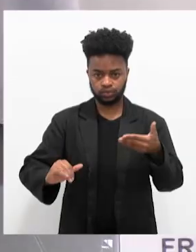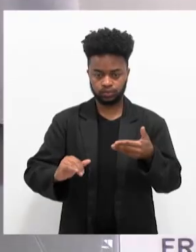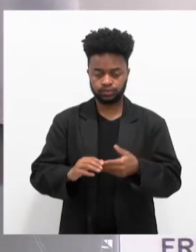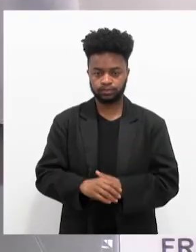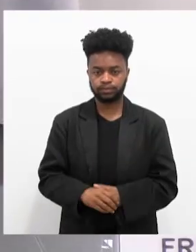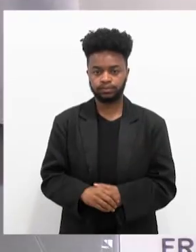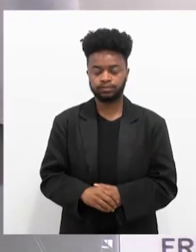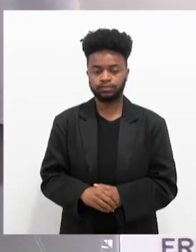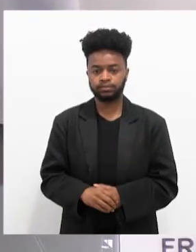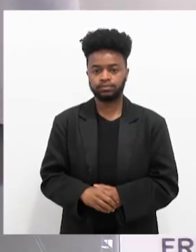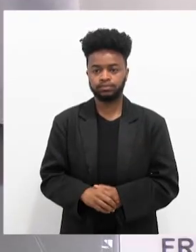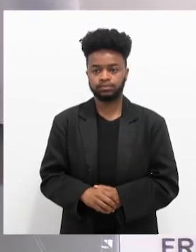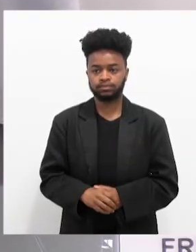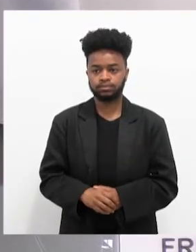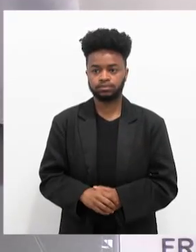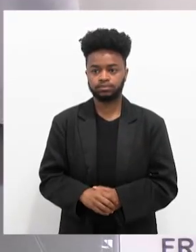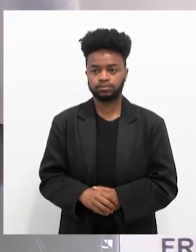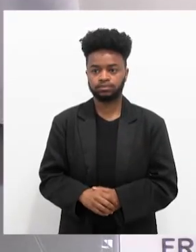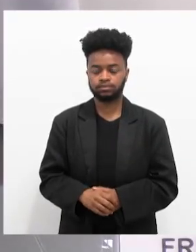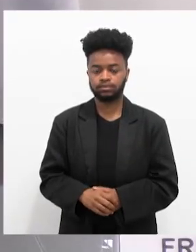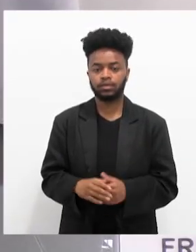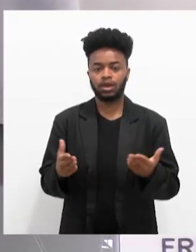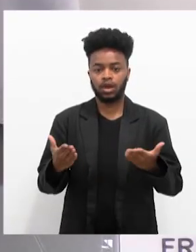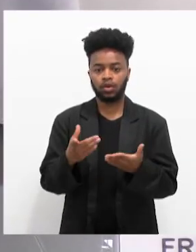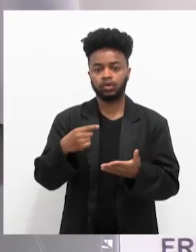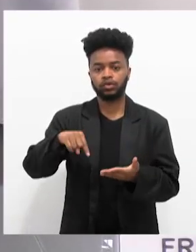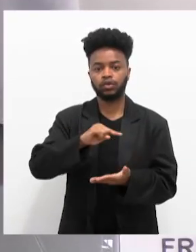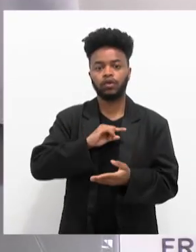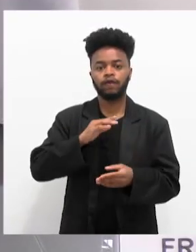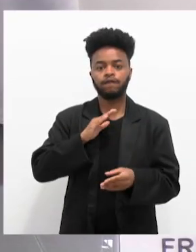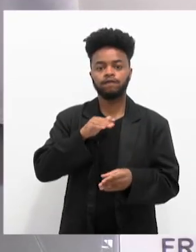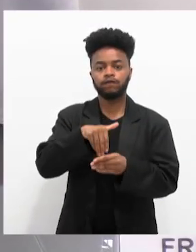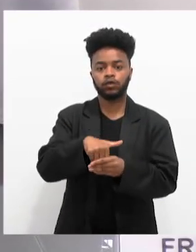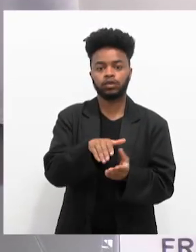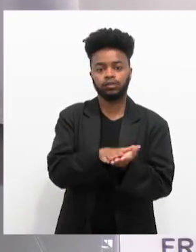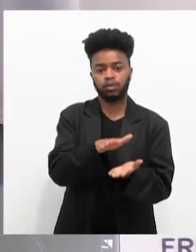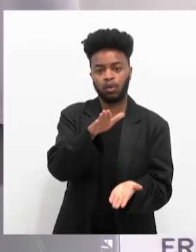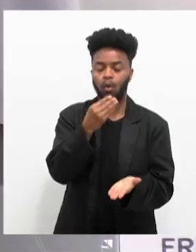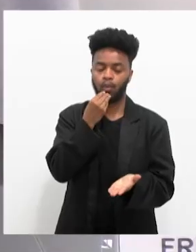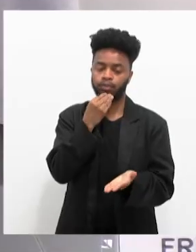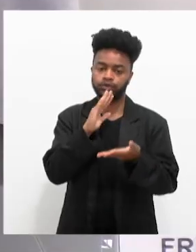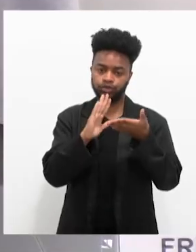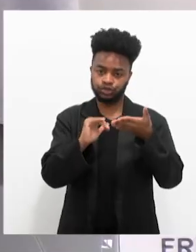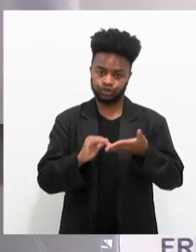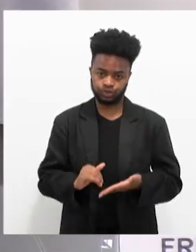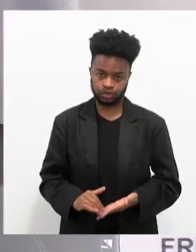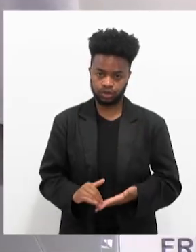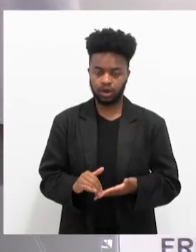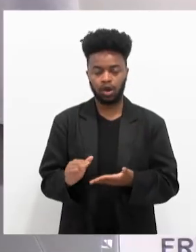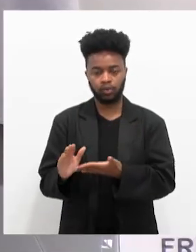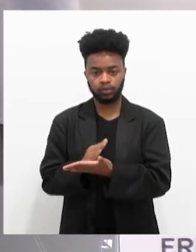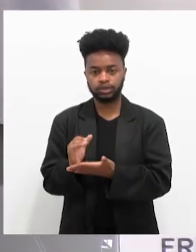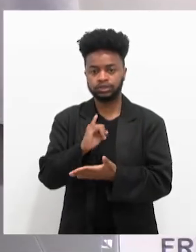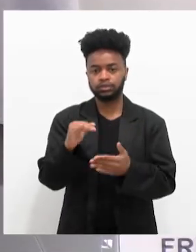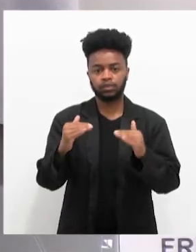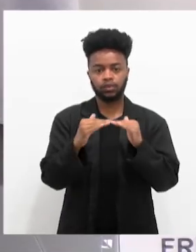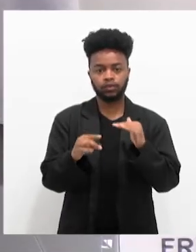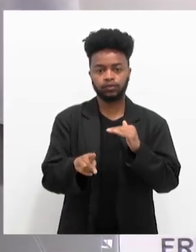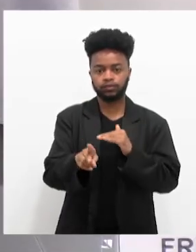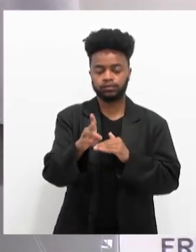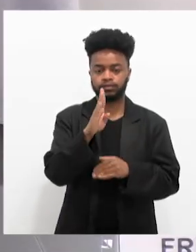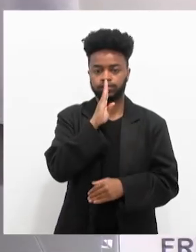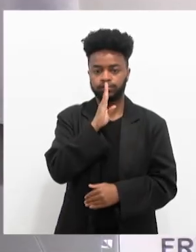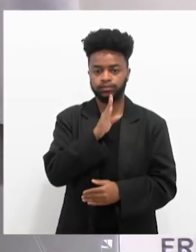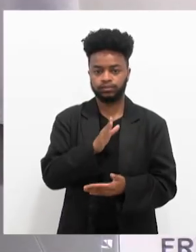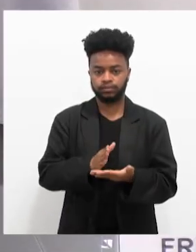de pauta. Colocar em deliberação a votação por bloco, com exceção, obviamente, 2 retirados de pauta. Aqueles que aprovam a votação por bloco permaneçam